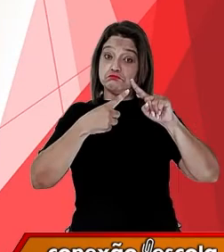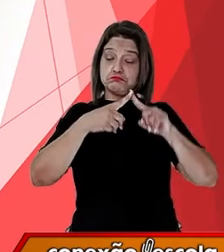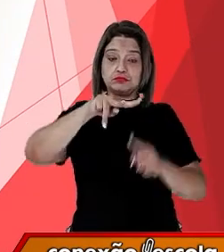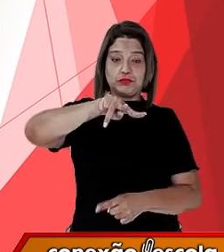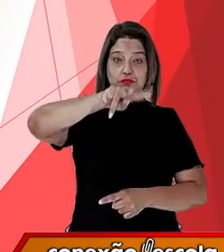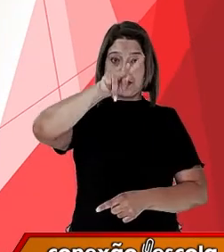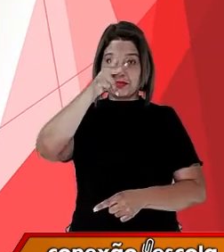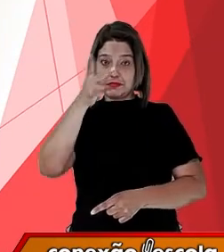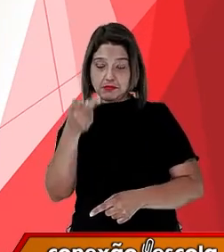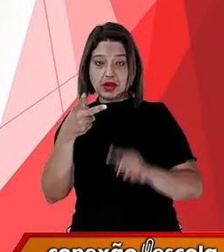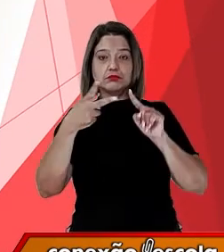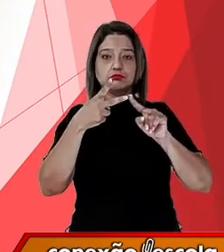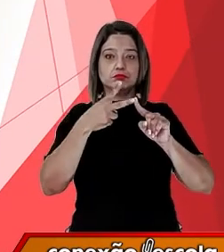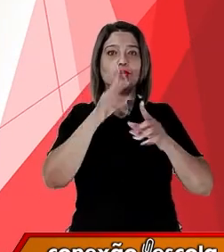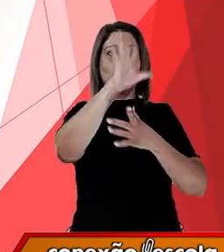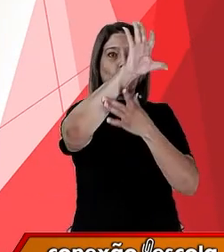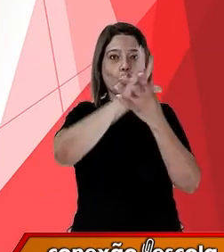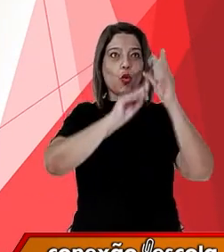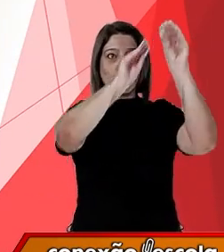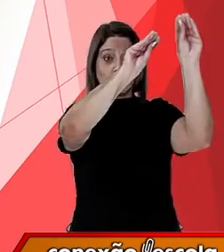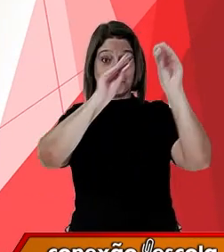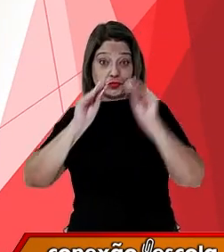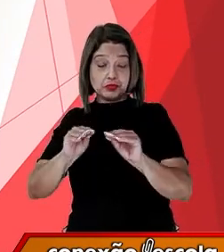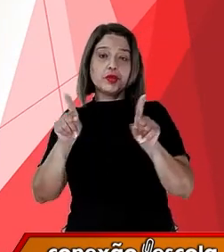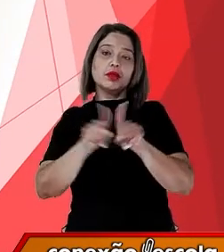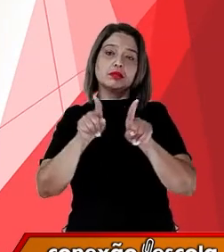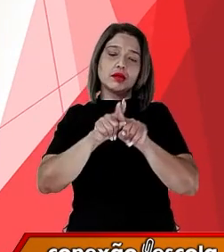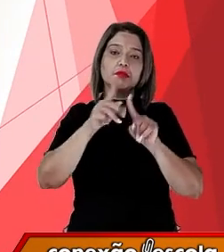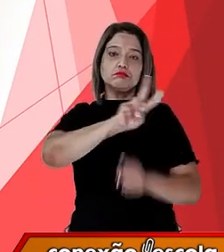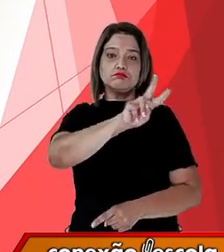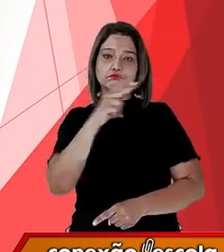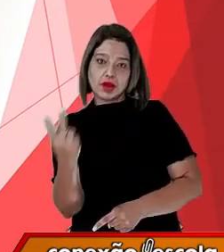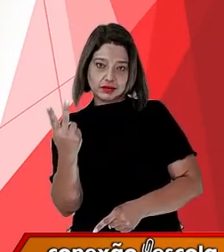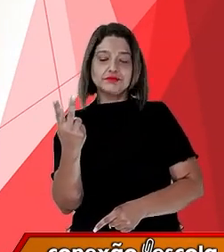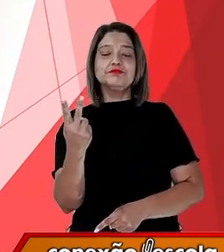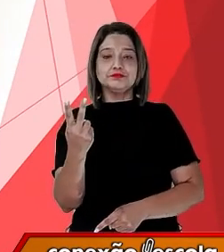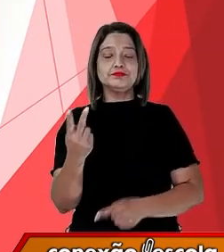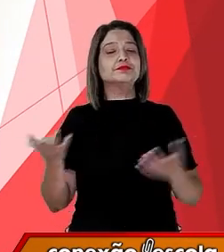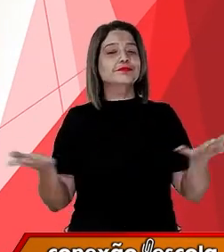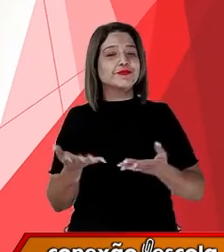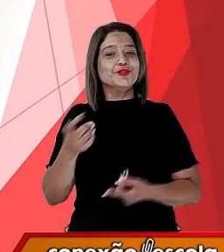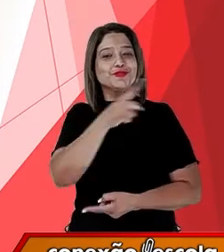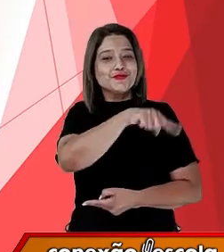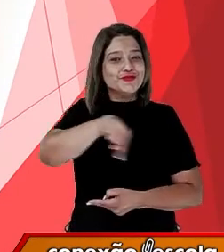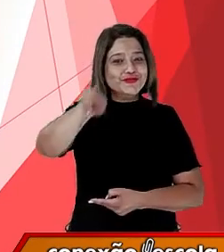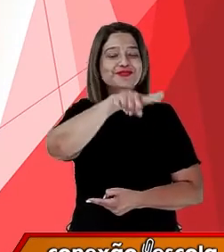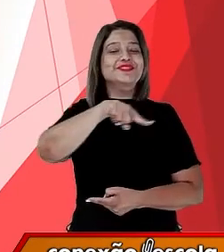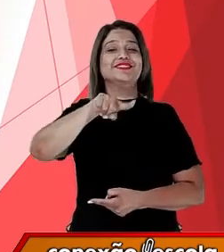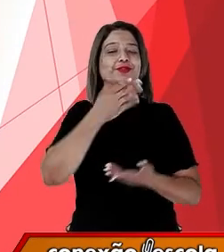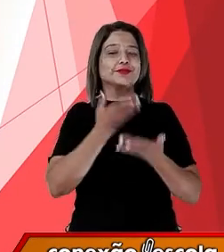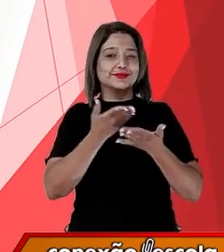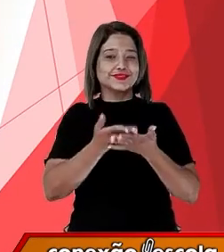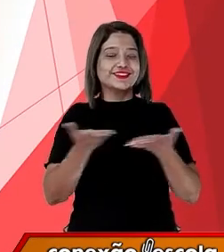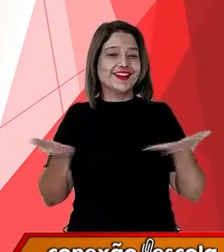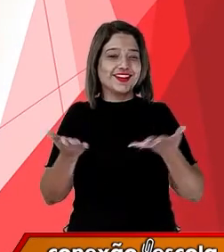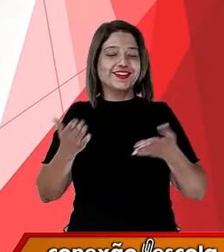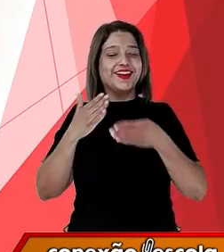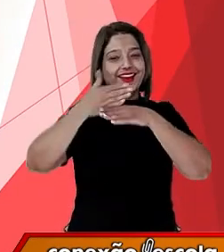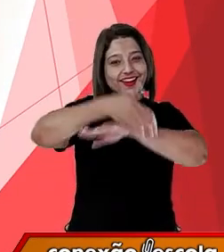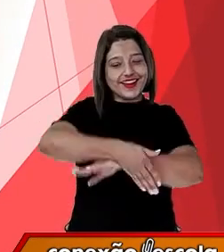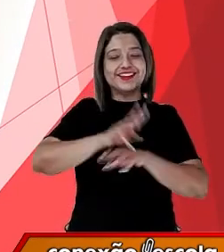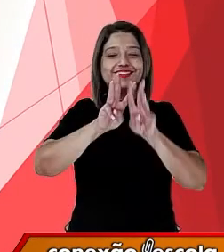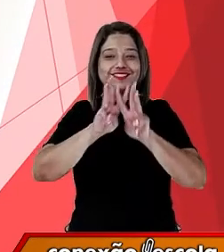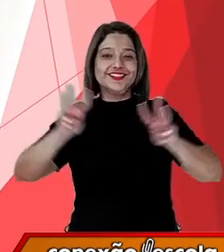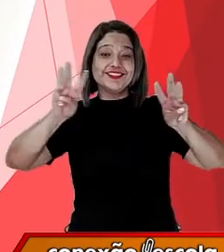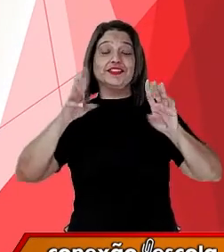rotação, translação e reflexão. E agora é com você. Acesse o Conexão Escola,